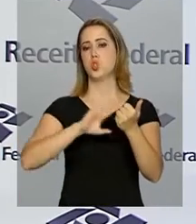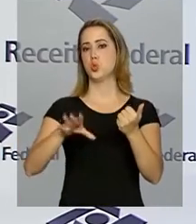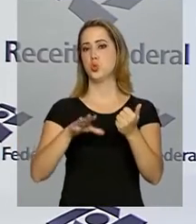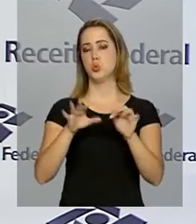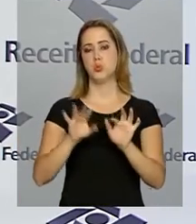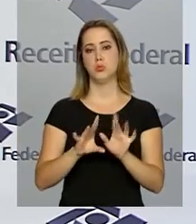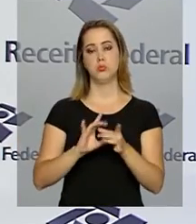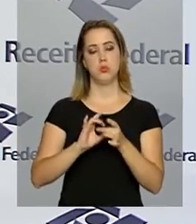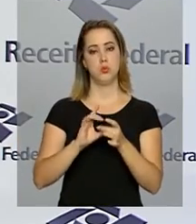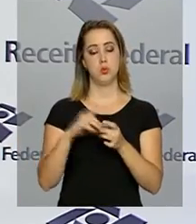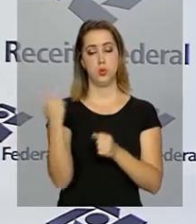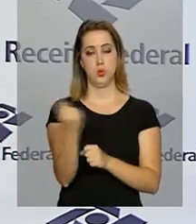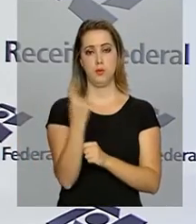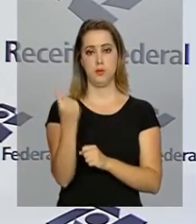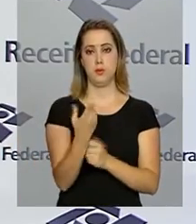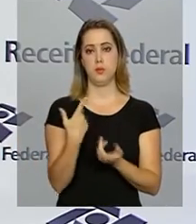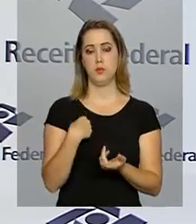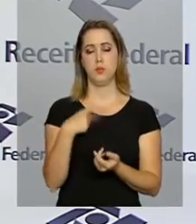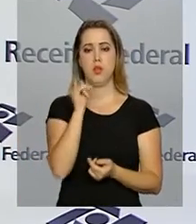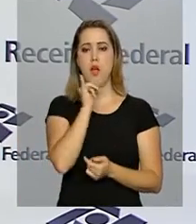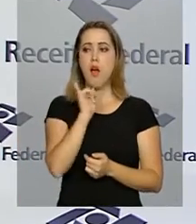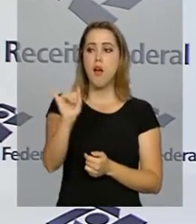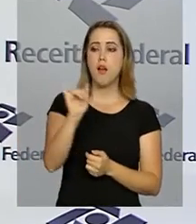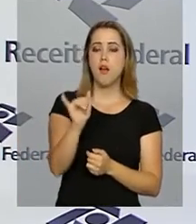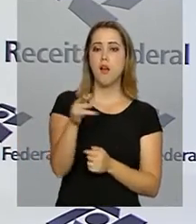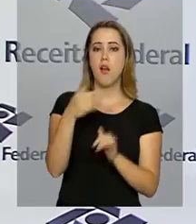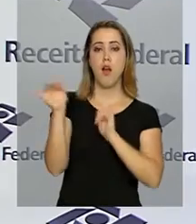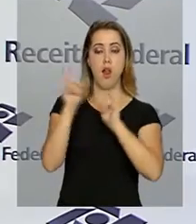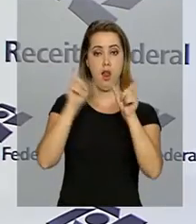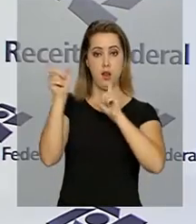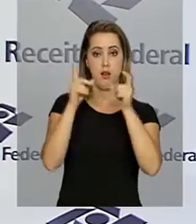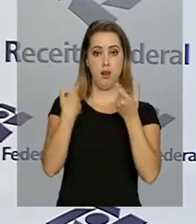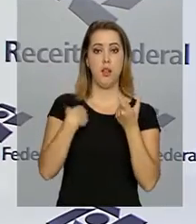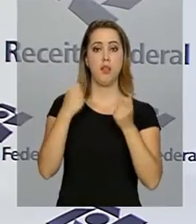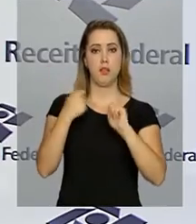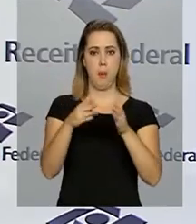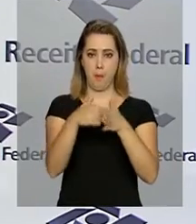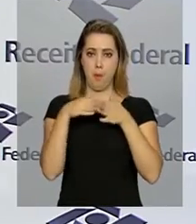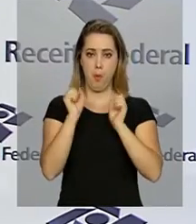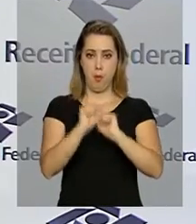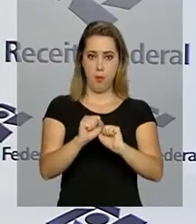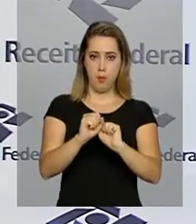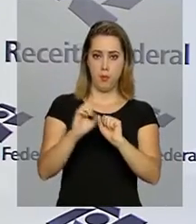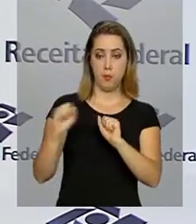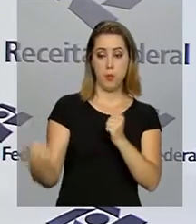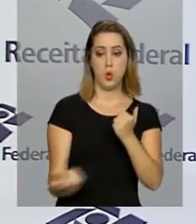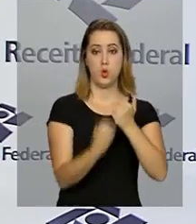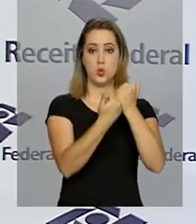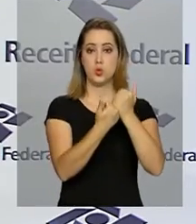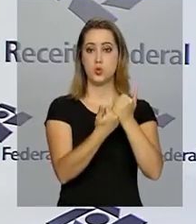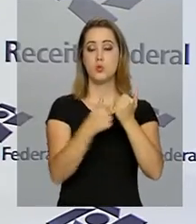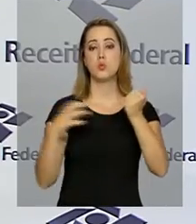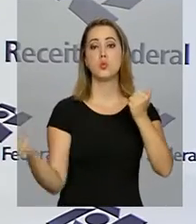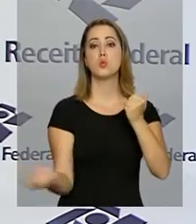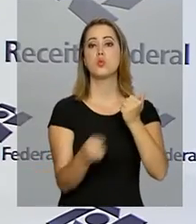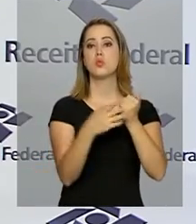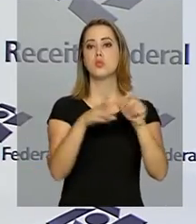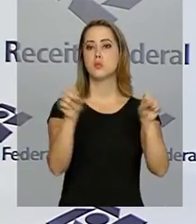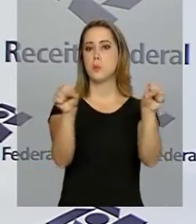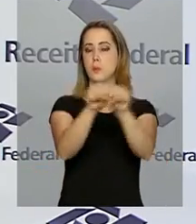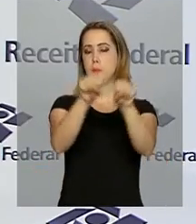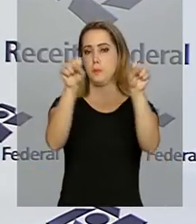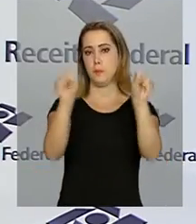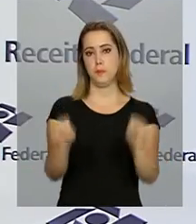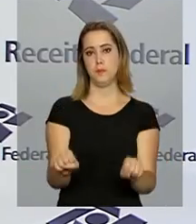nova, ele receberá um aviso no seu computador e pedindo autorização para baixar nova versão do